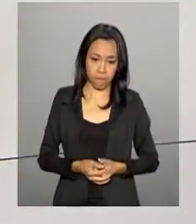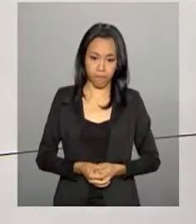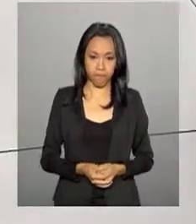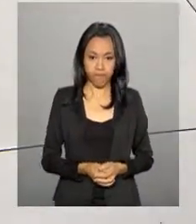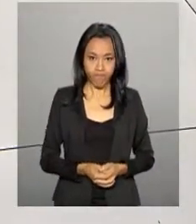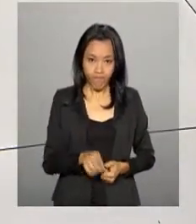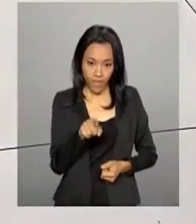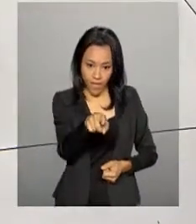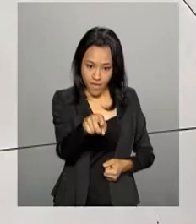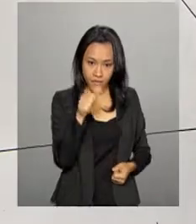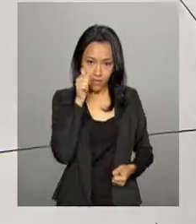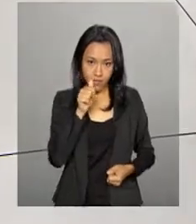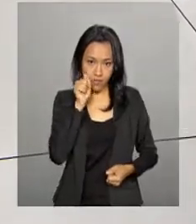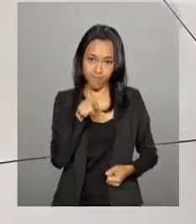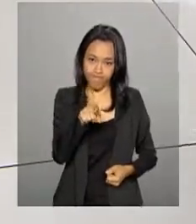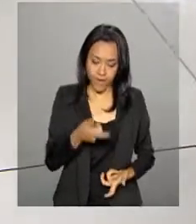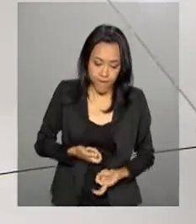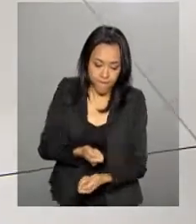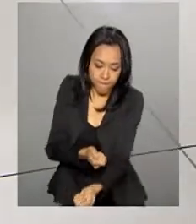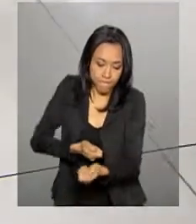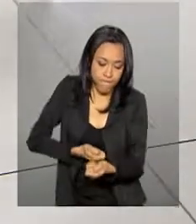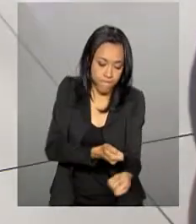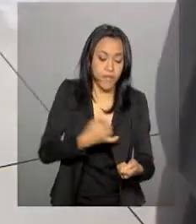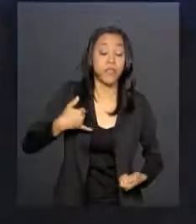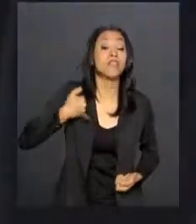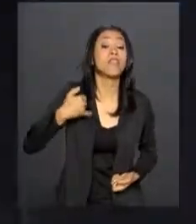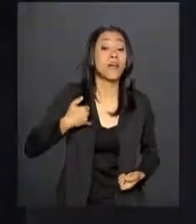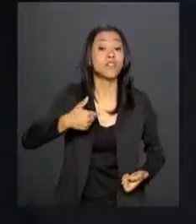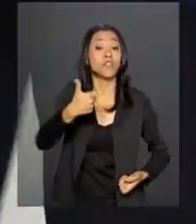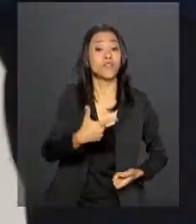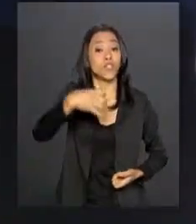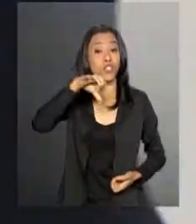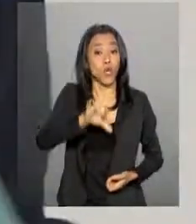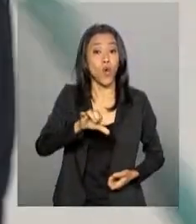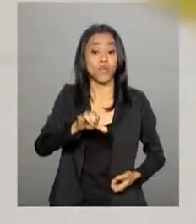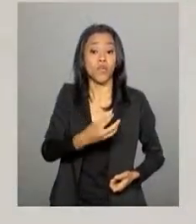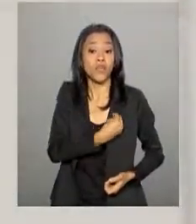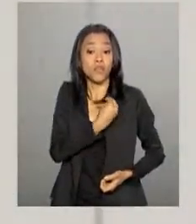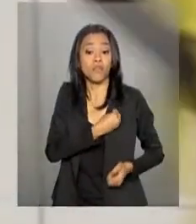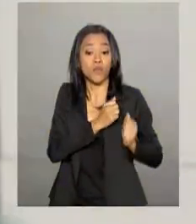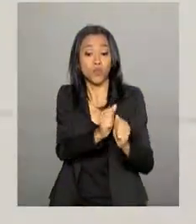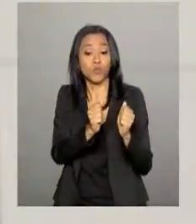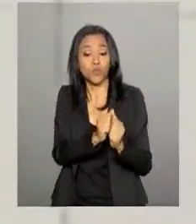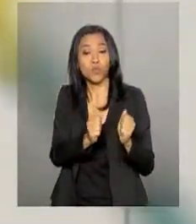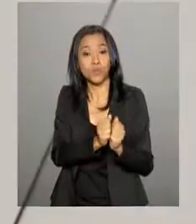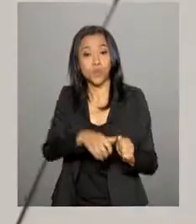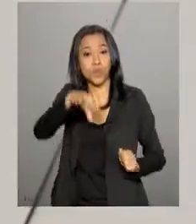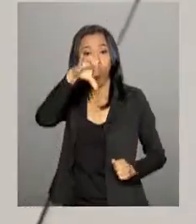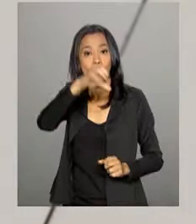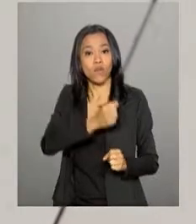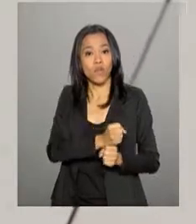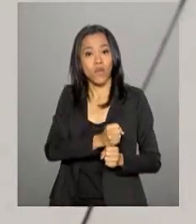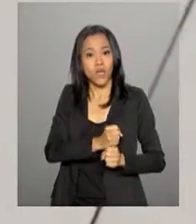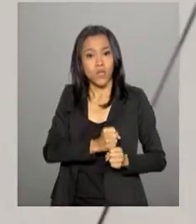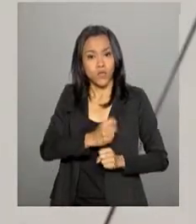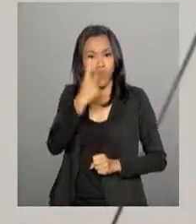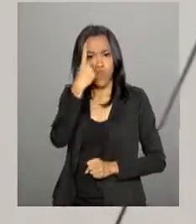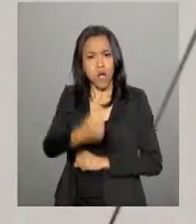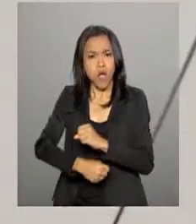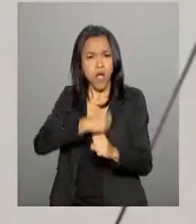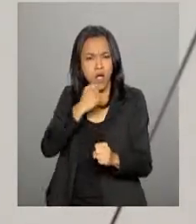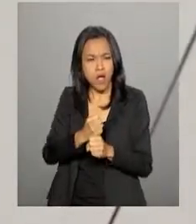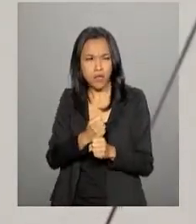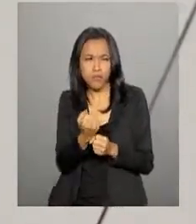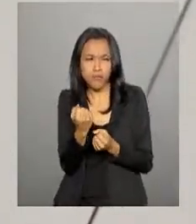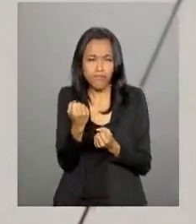Essa auxiliar de serviços gerais de 29 anos viveu com o companheiro por 9 anos. Já no primeiro ano surgiram as